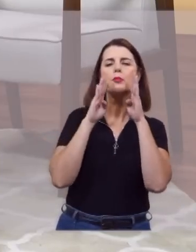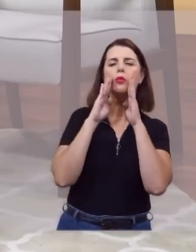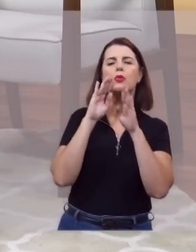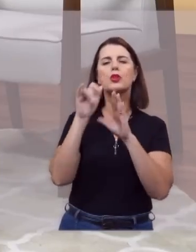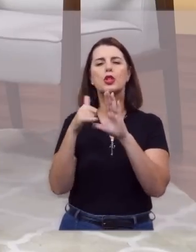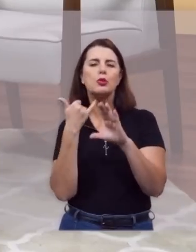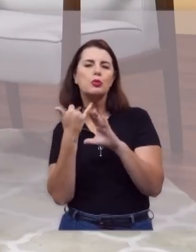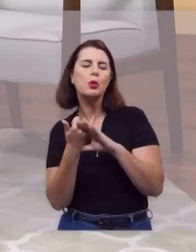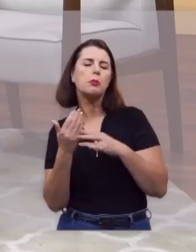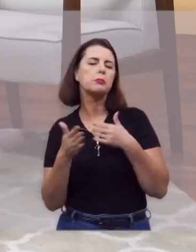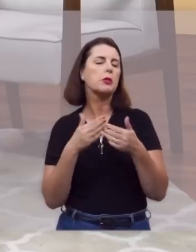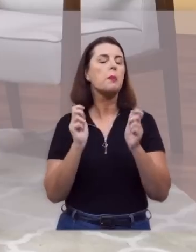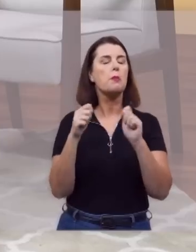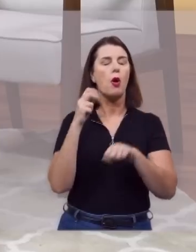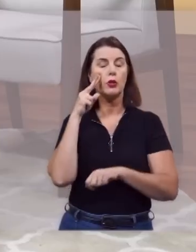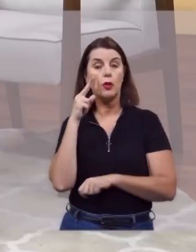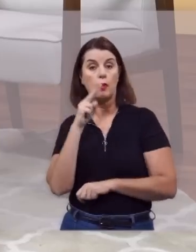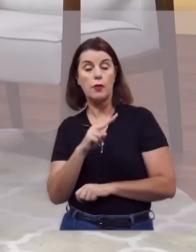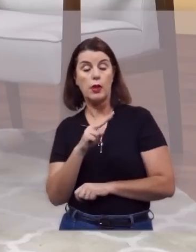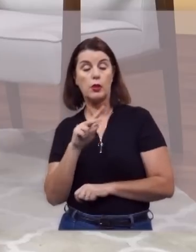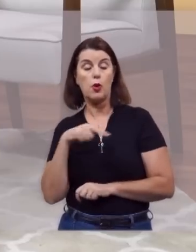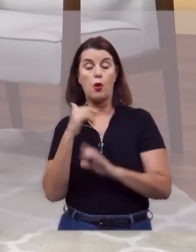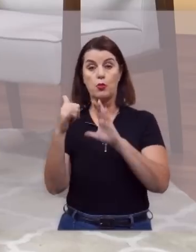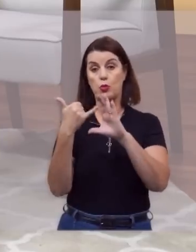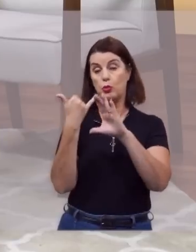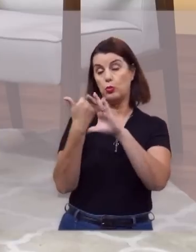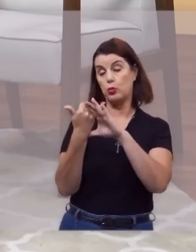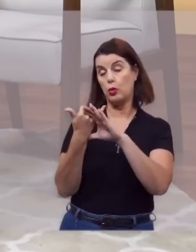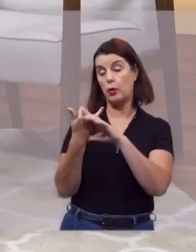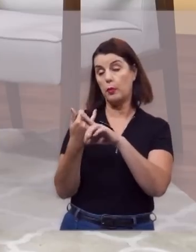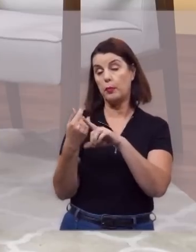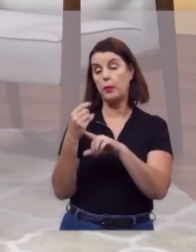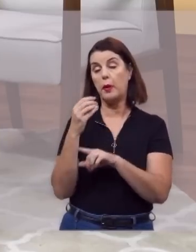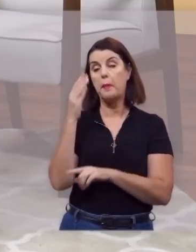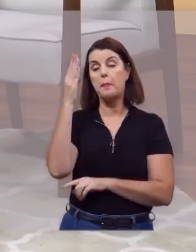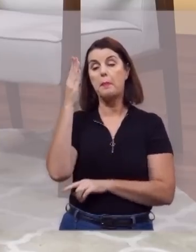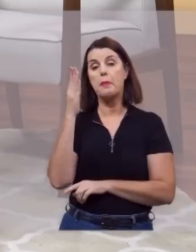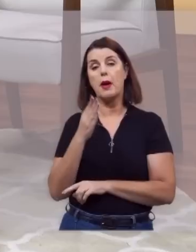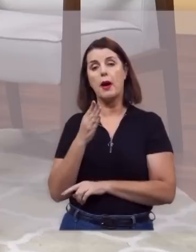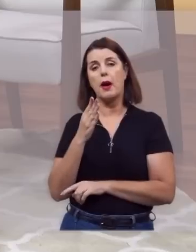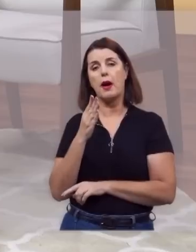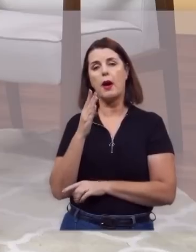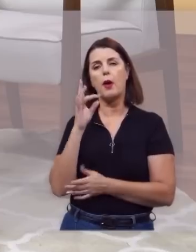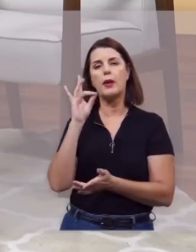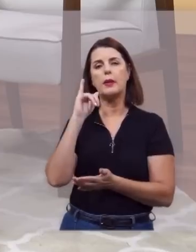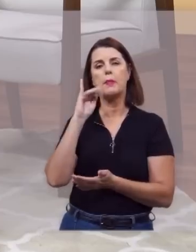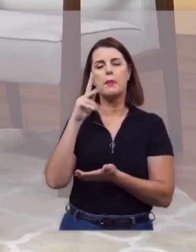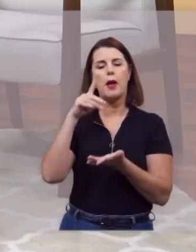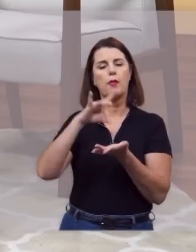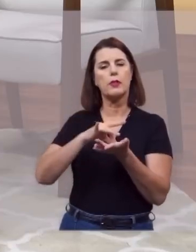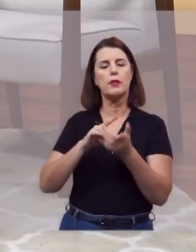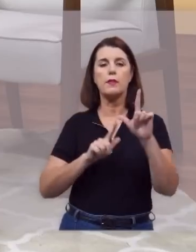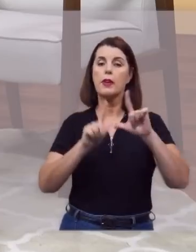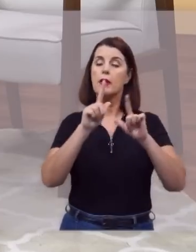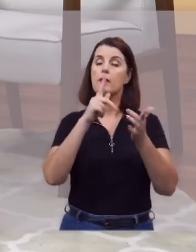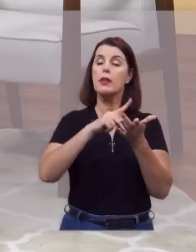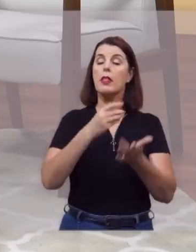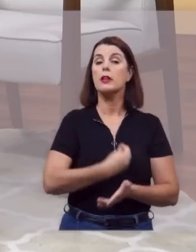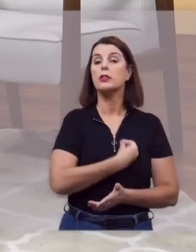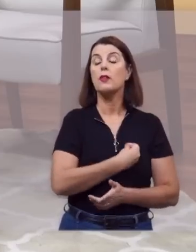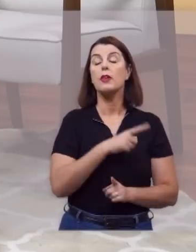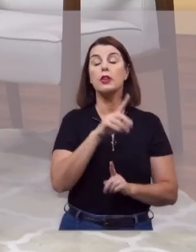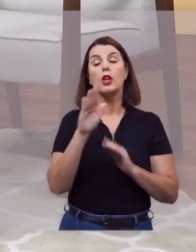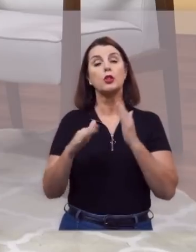inclusive poder acompanhar nos nossos canais do YouTube, tanto no youtube.com/, IPB Oficial quanto no programa Verdade e